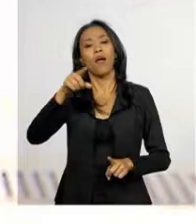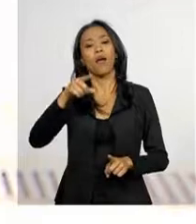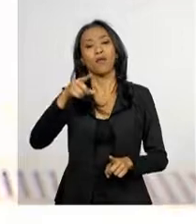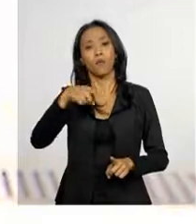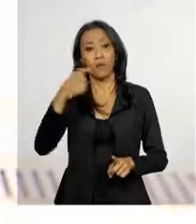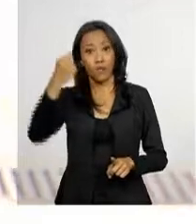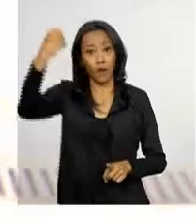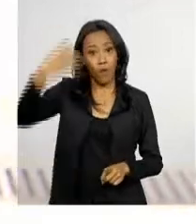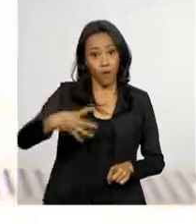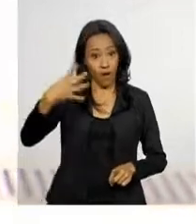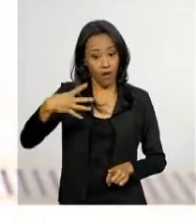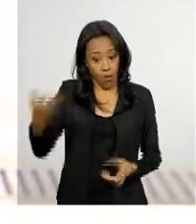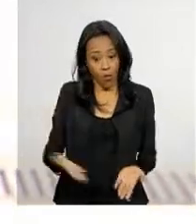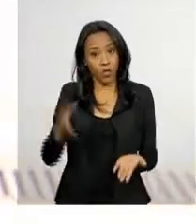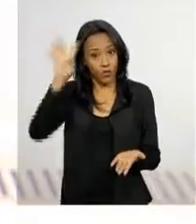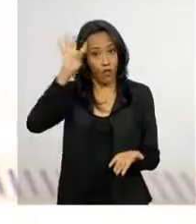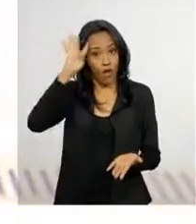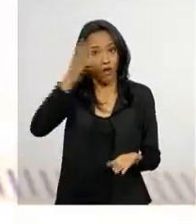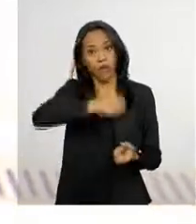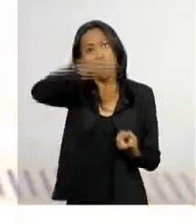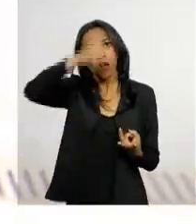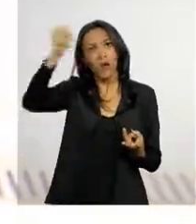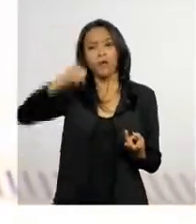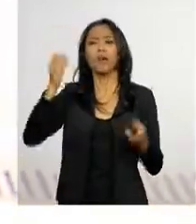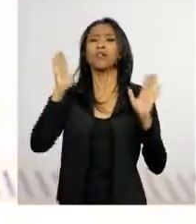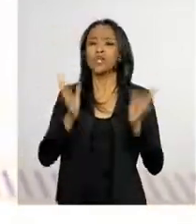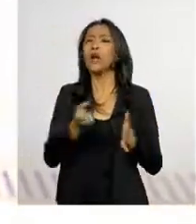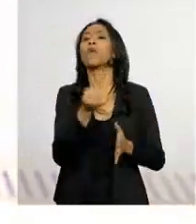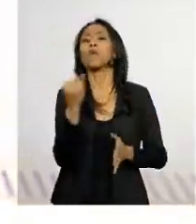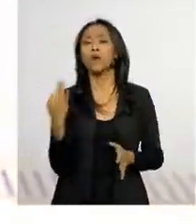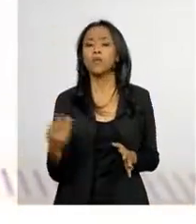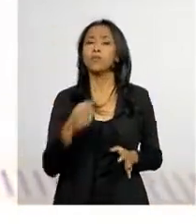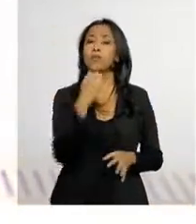desta quarta-feira, foram interiorizados